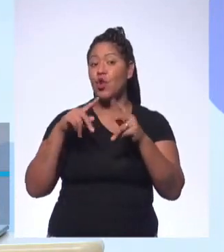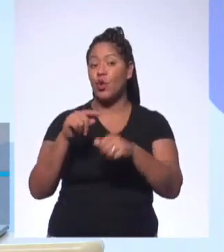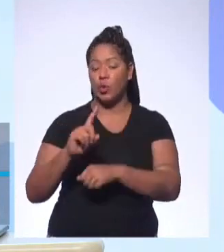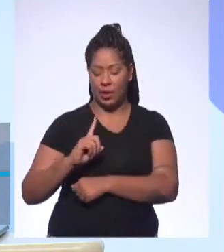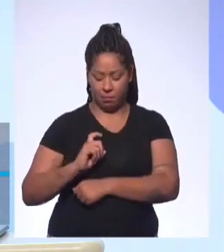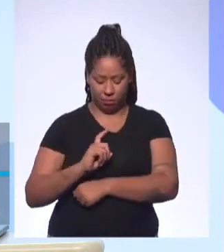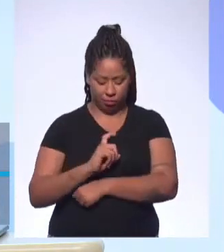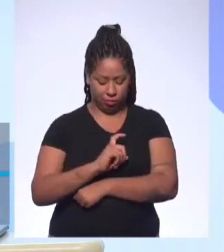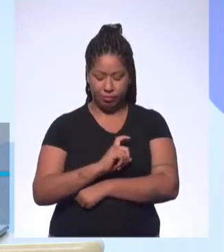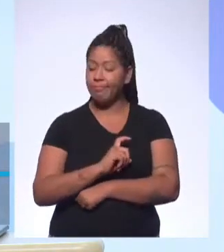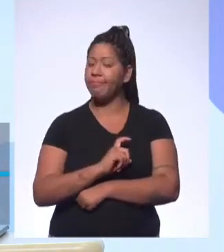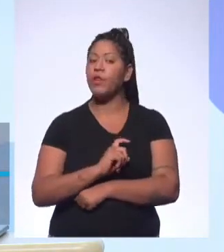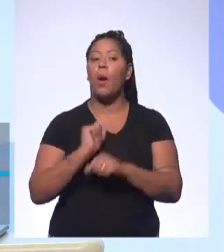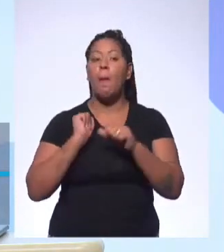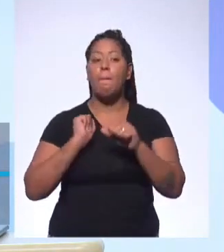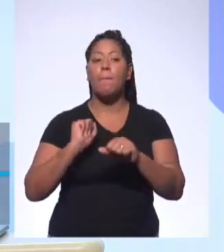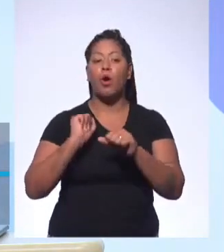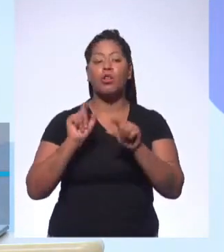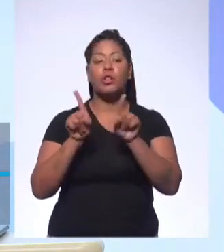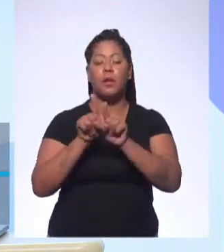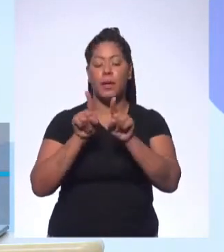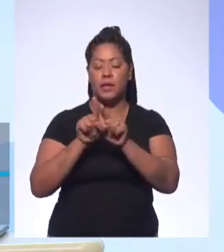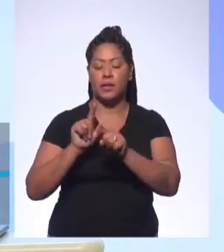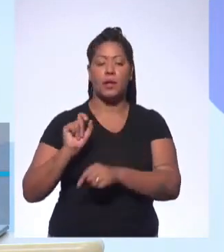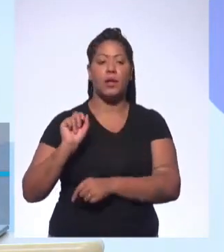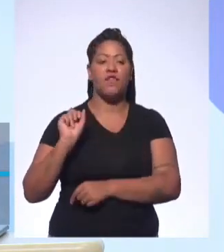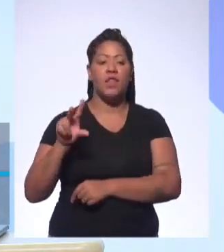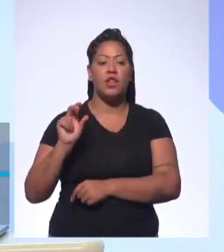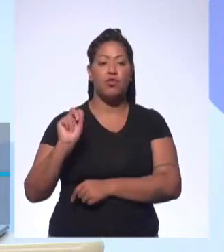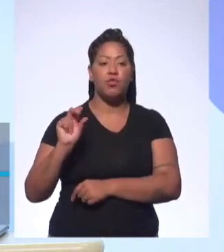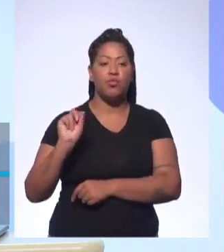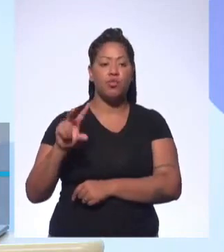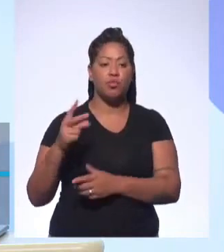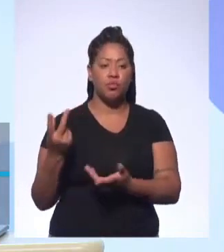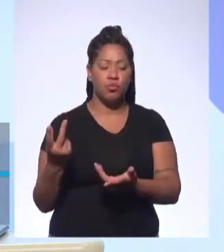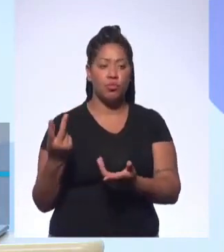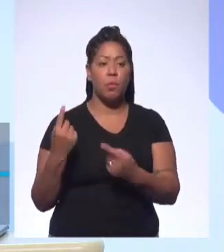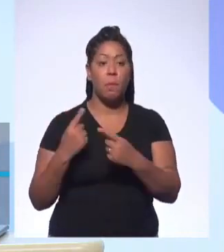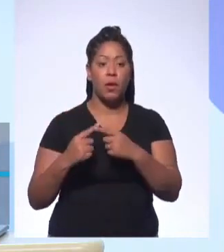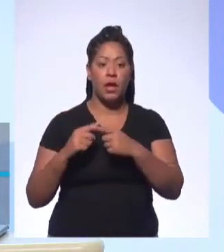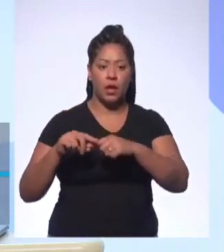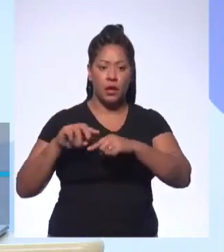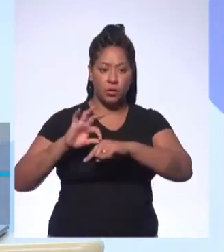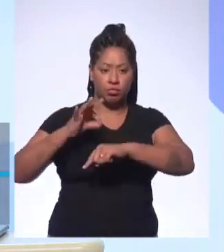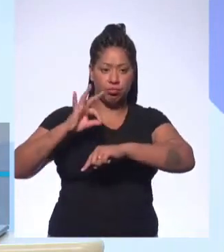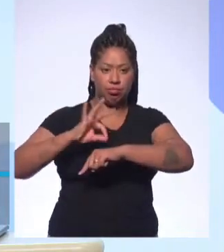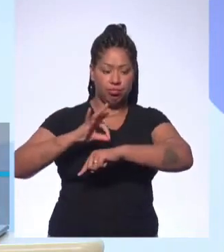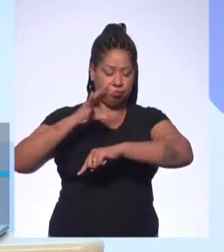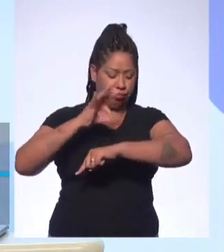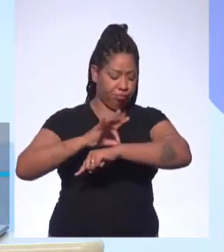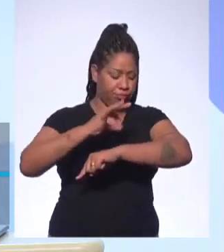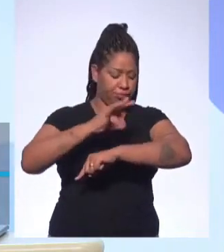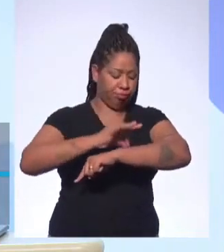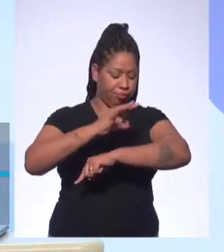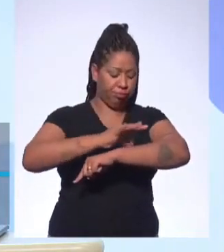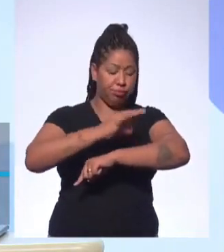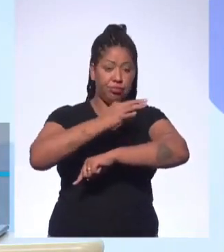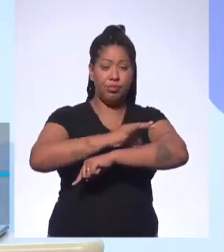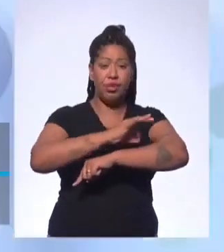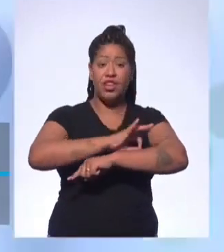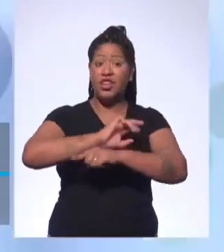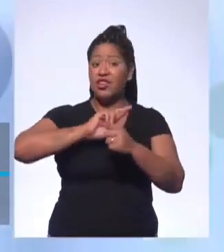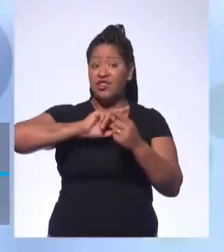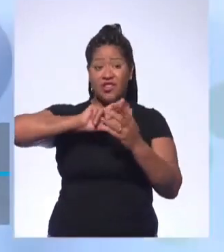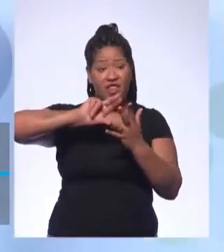protozoários, em resposta à professora Irene, que tinha colocado que os protozoários é um grupo que abrange cerca de 5.000 espécies e tal. Isso, na verdade,